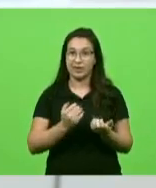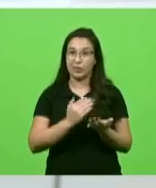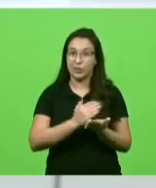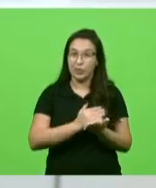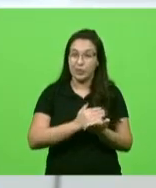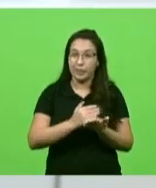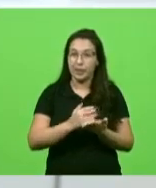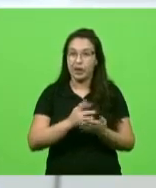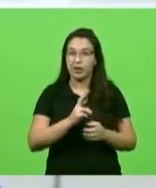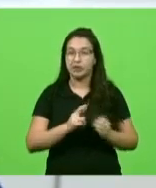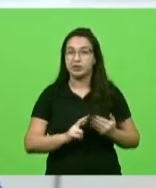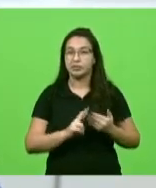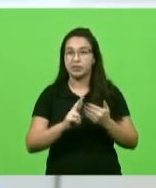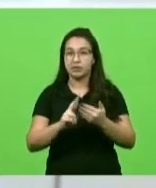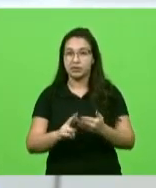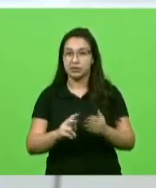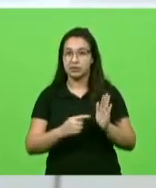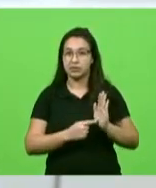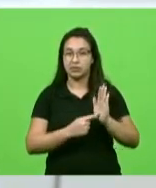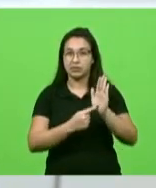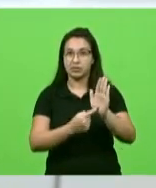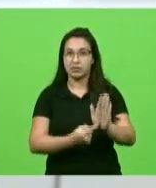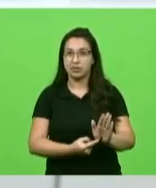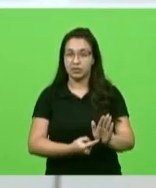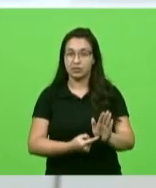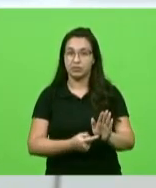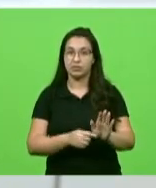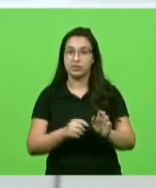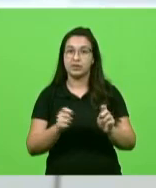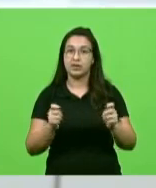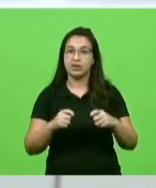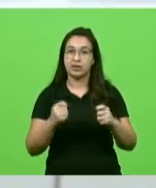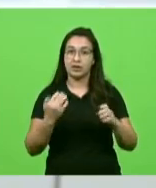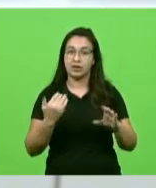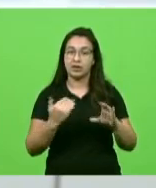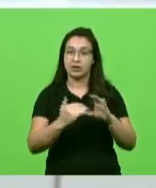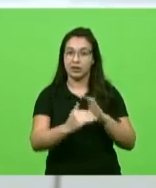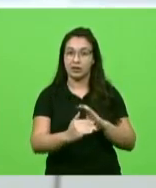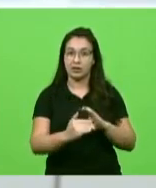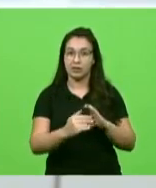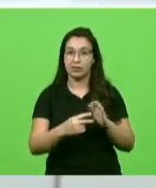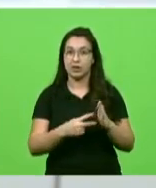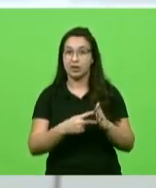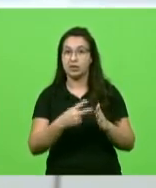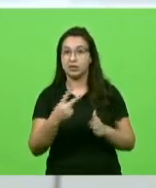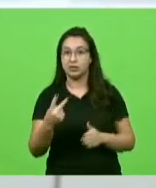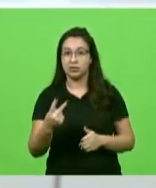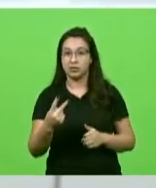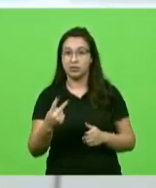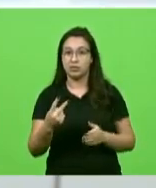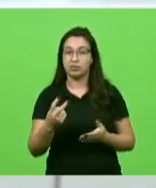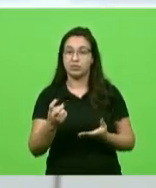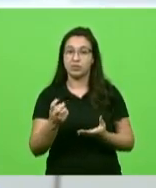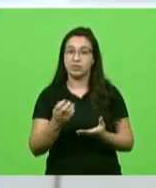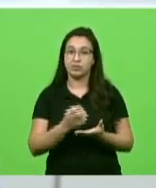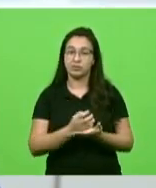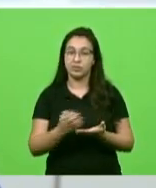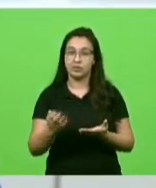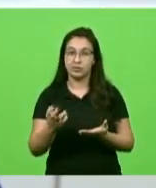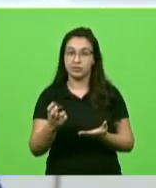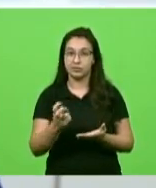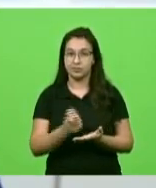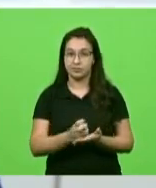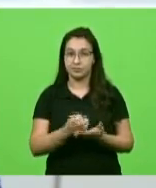representação como denúncia e modo a possibilitar o encaminhamento do feito a segunda fase do processo de impeachment do governador